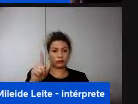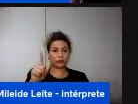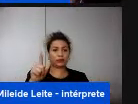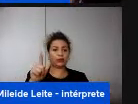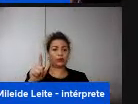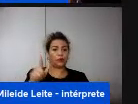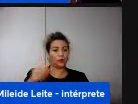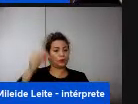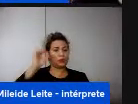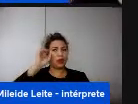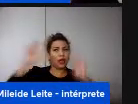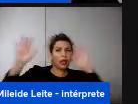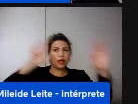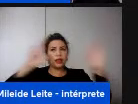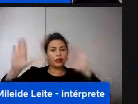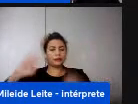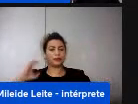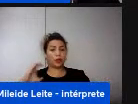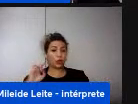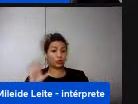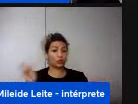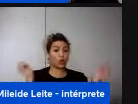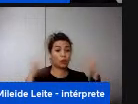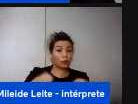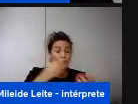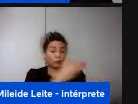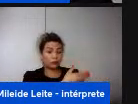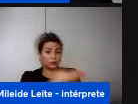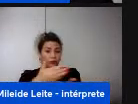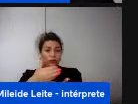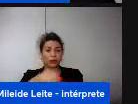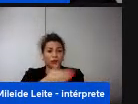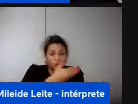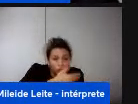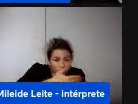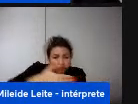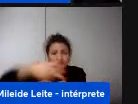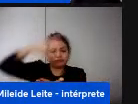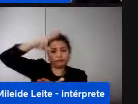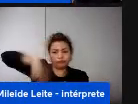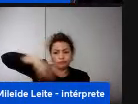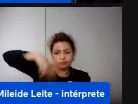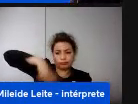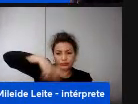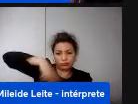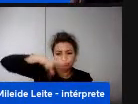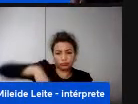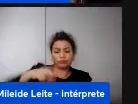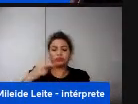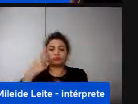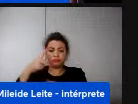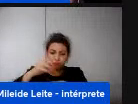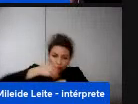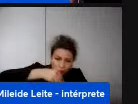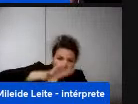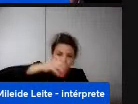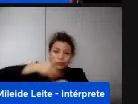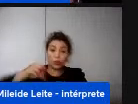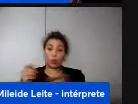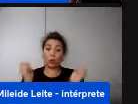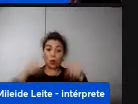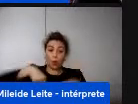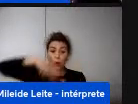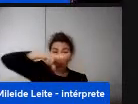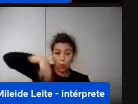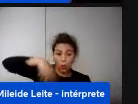ideias científicas que só foram possíveis a partir, né, da introdução da leitura na sua transmissão e o poder da leitura na